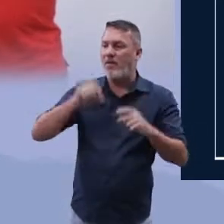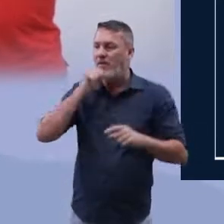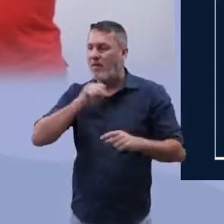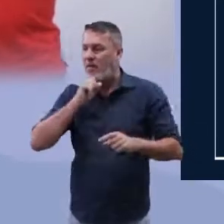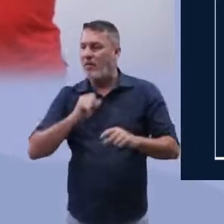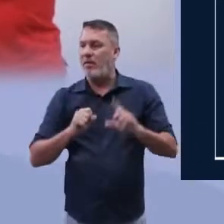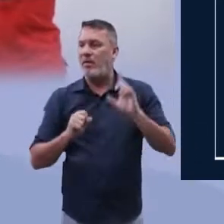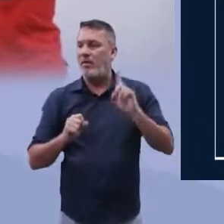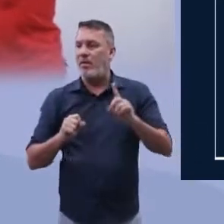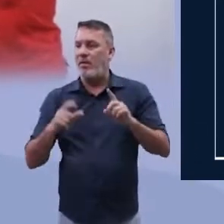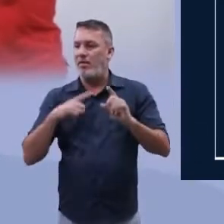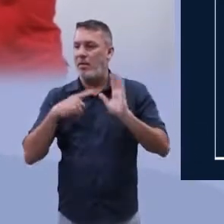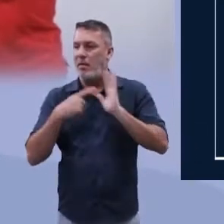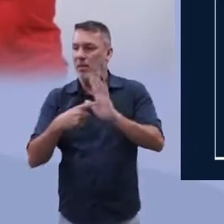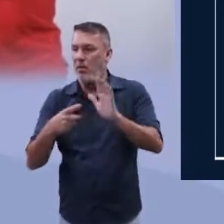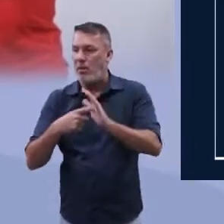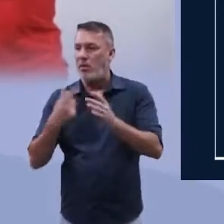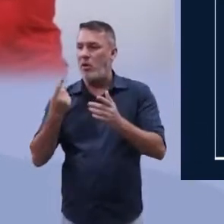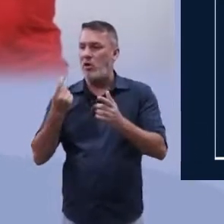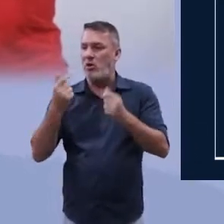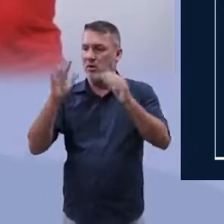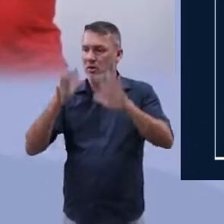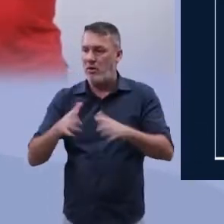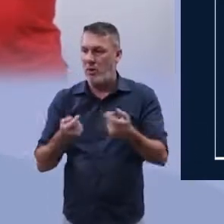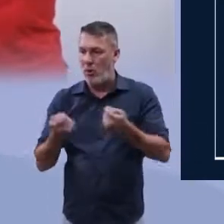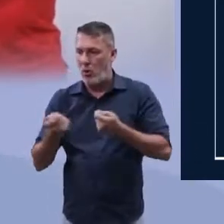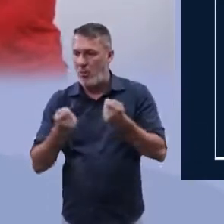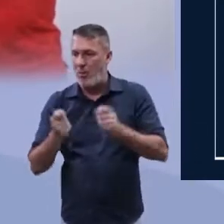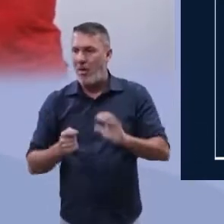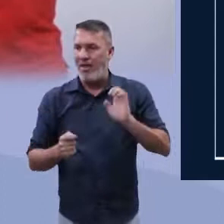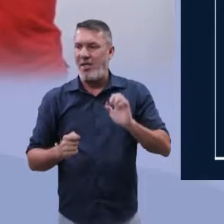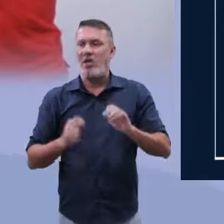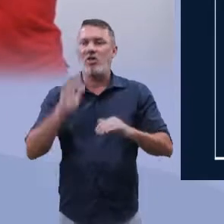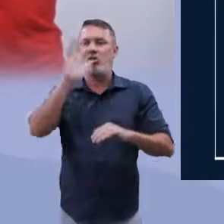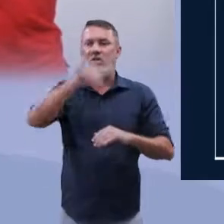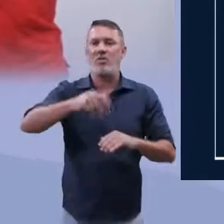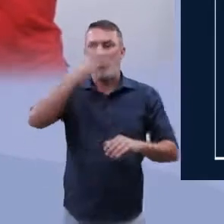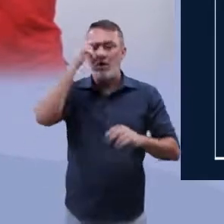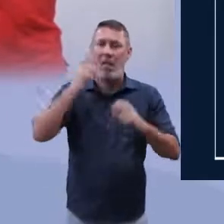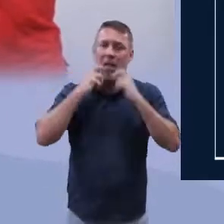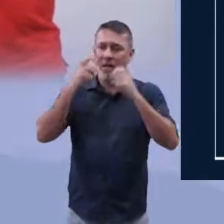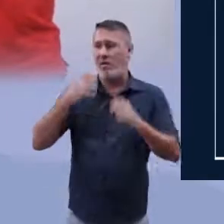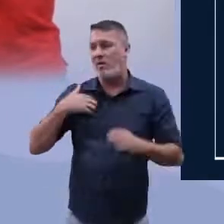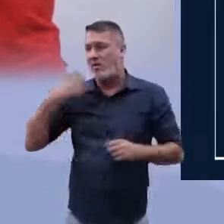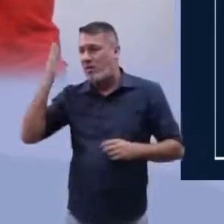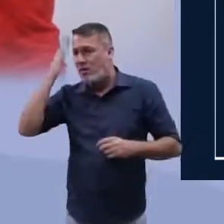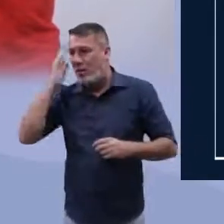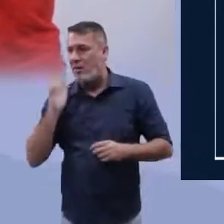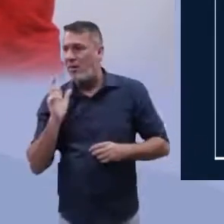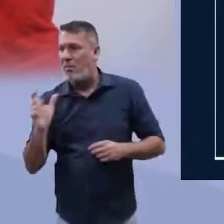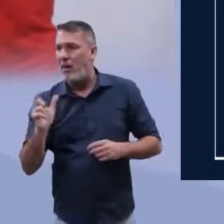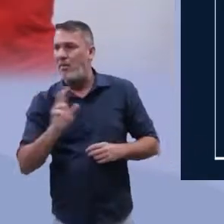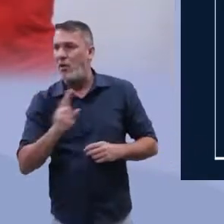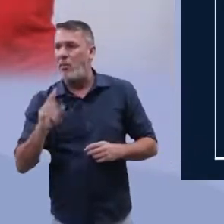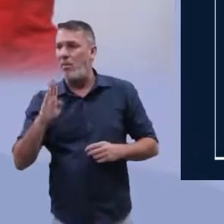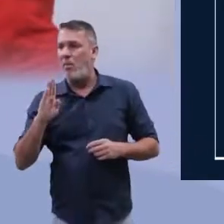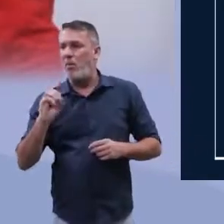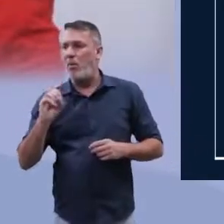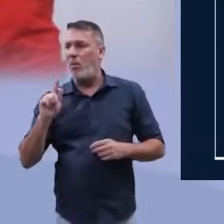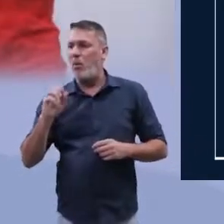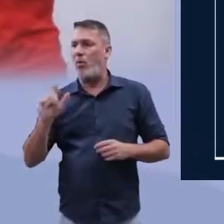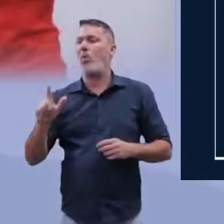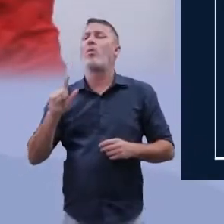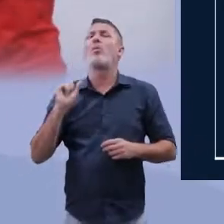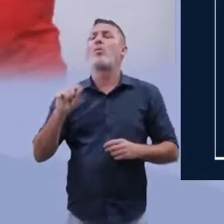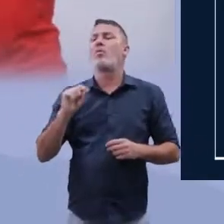recessão na economia ou chamar alguém em voz alta. Eu vou parar aqui, porque eu já sei o que bog off é. Não porque eu já vi a